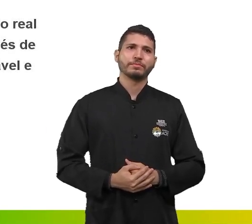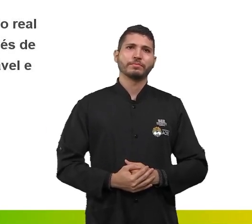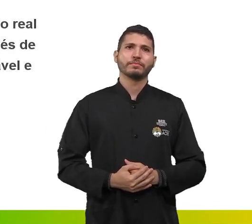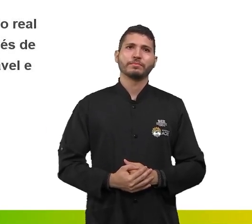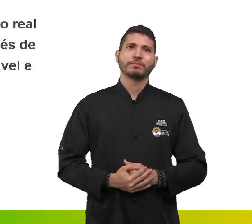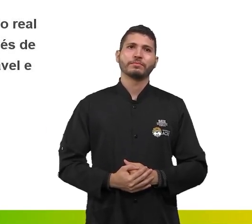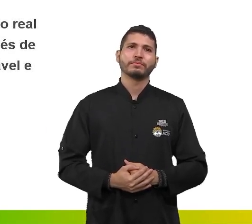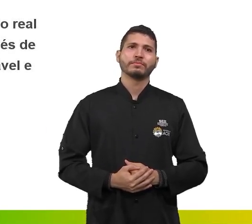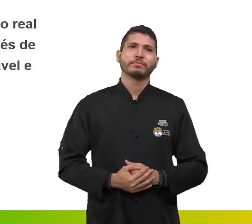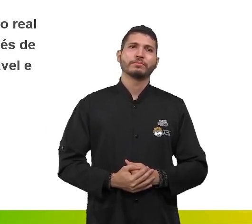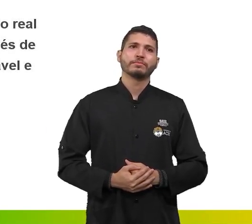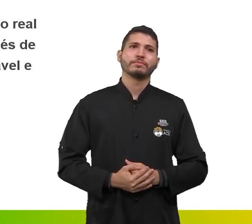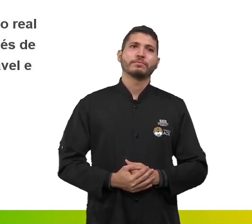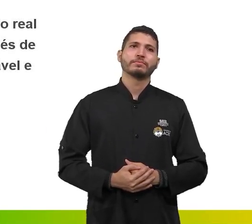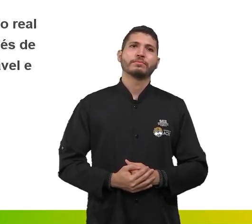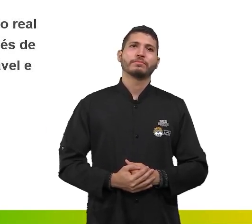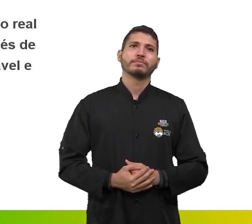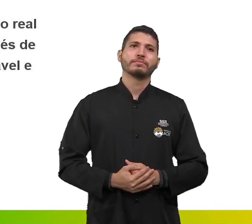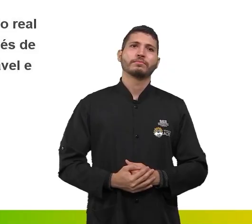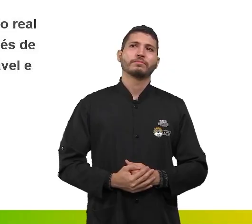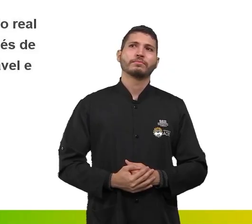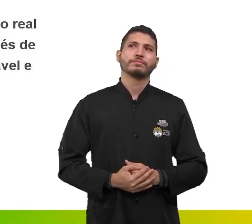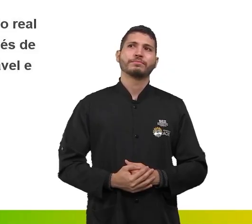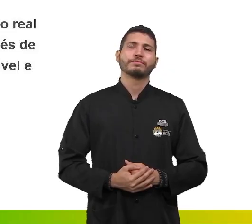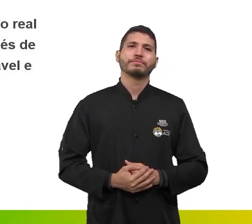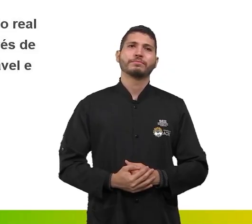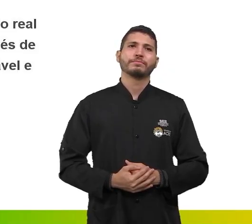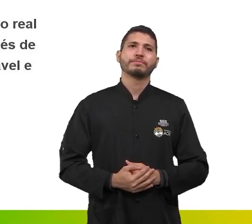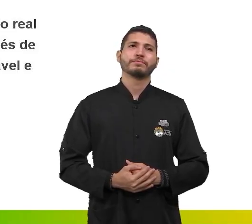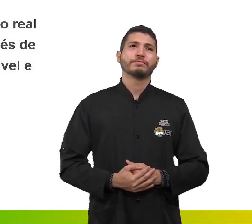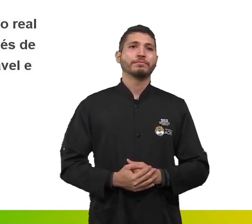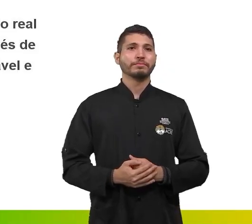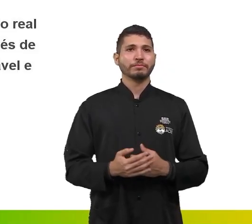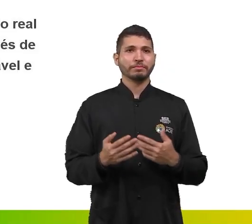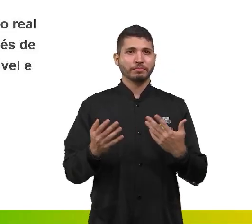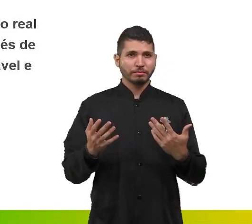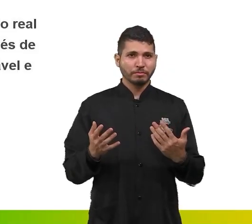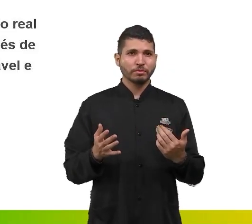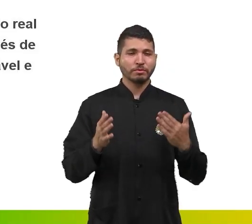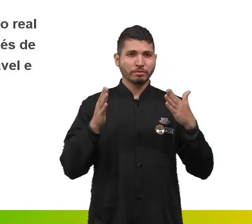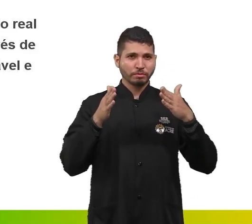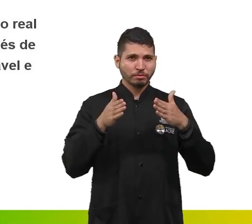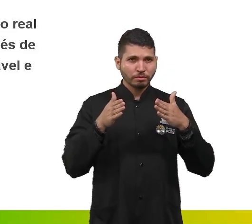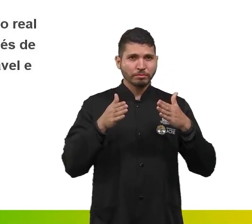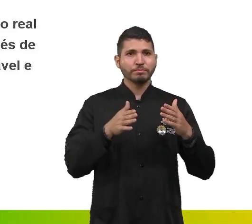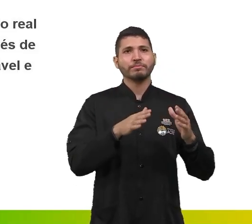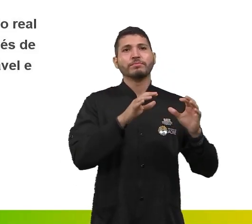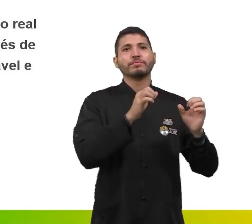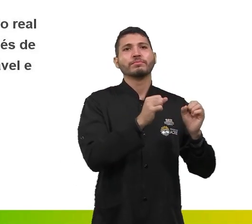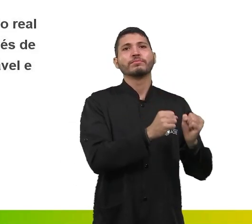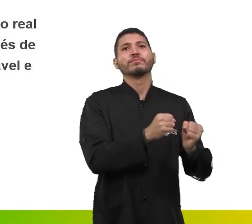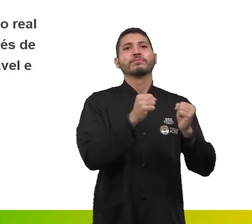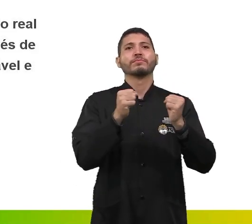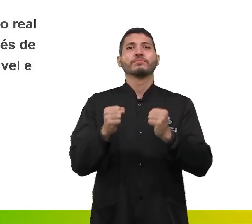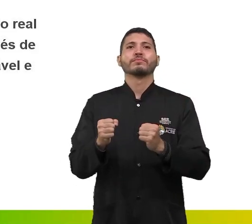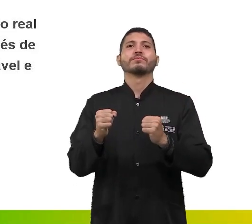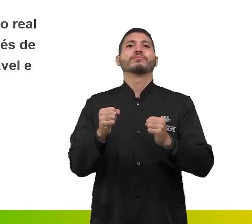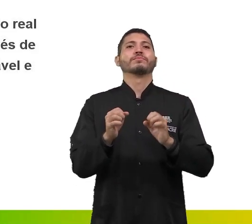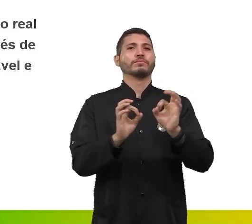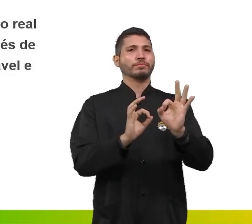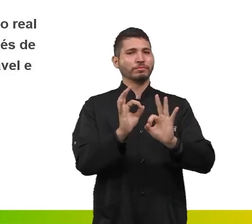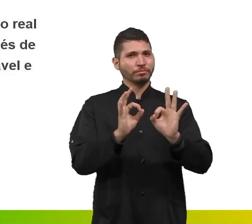Olha só, temos a partir de então a centralização do poder e a formação das